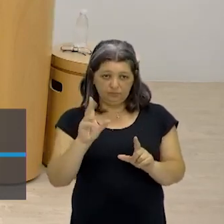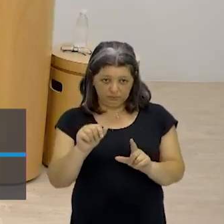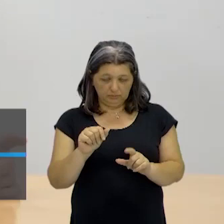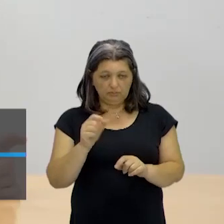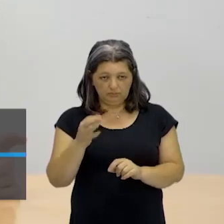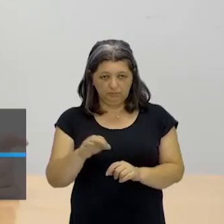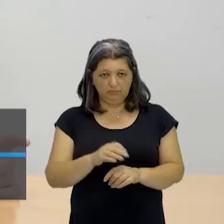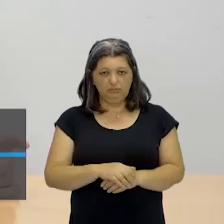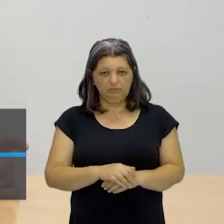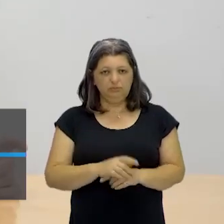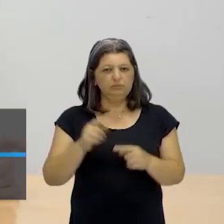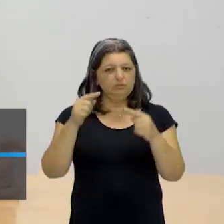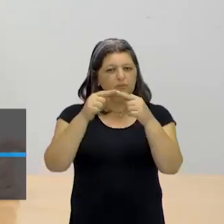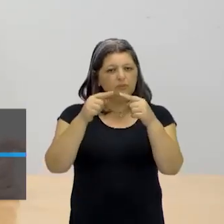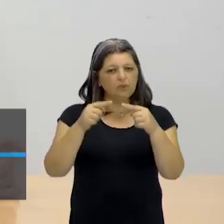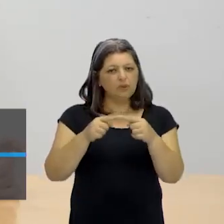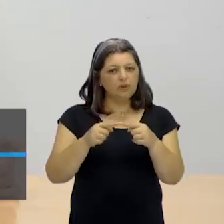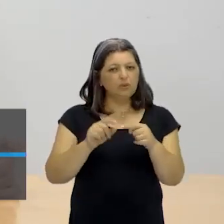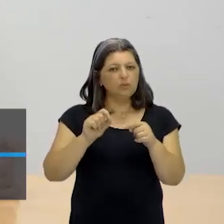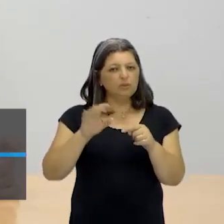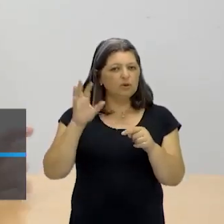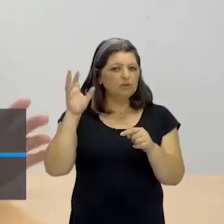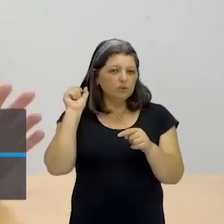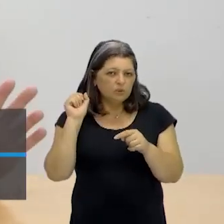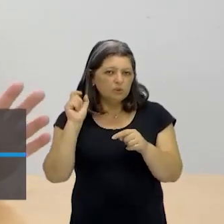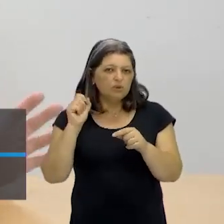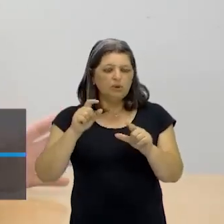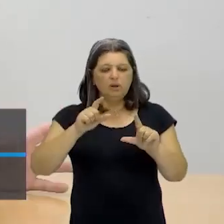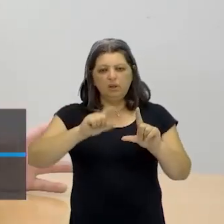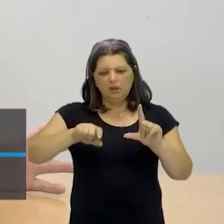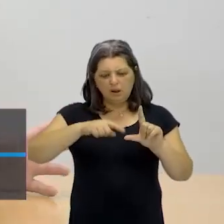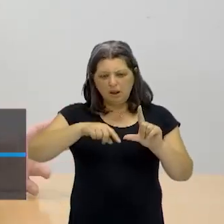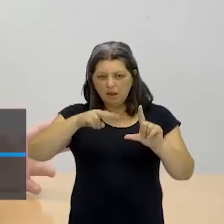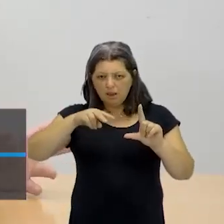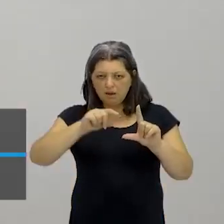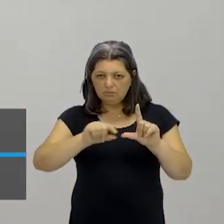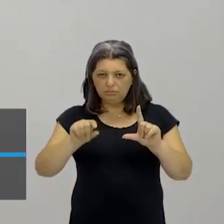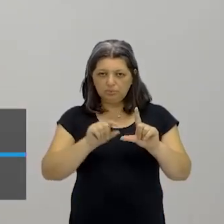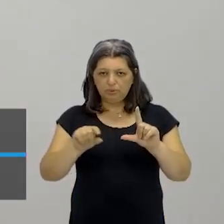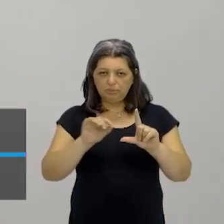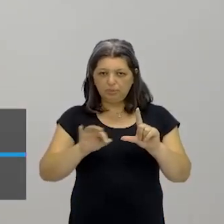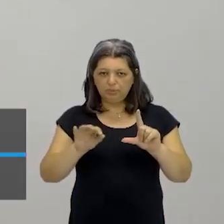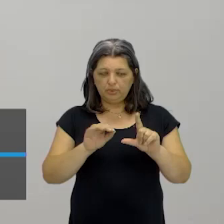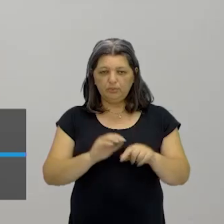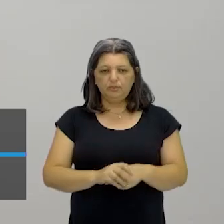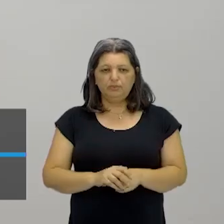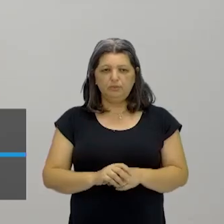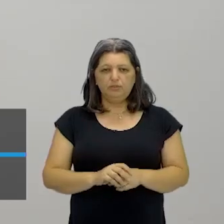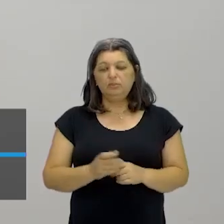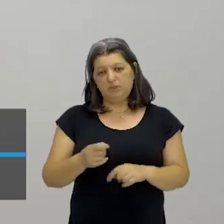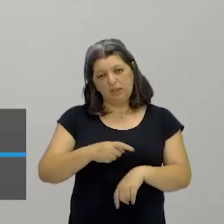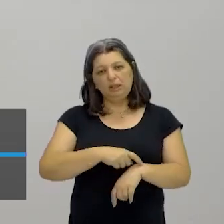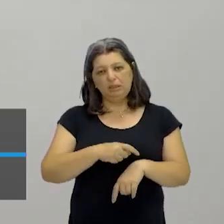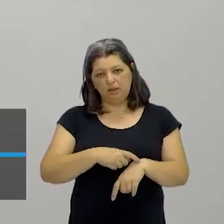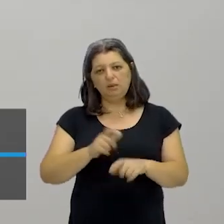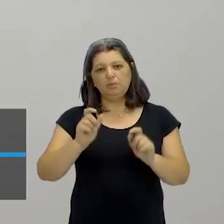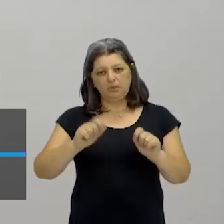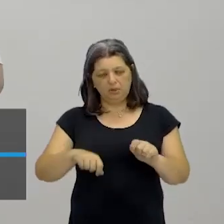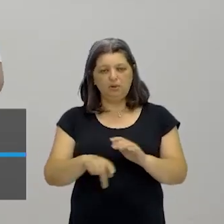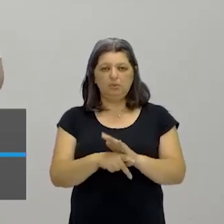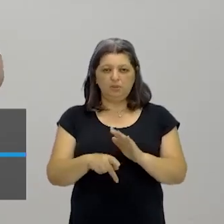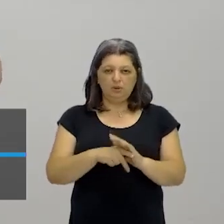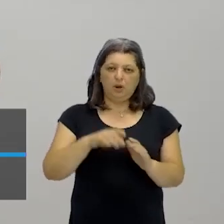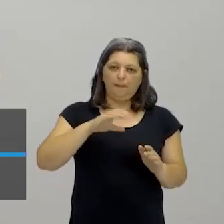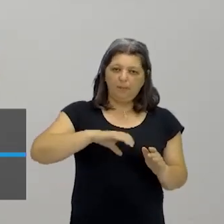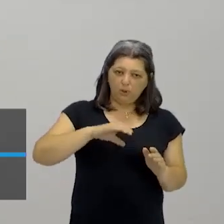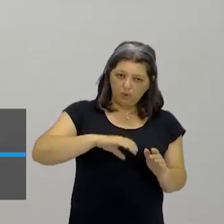porque aí você vai relacionando o que você escuta com o que você lê. Aí dá. E se você tiver tempo, nada impede de você assistir dublado